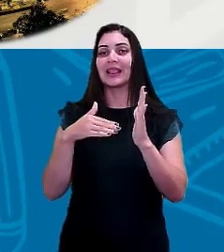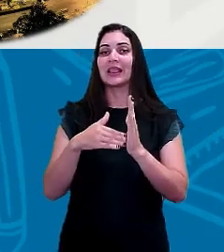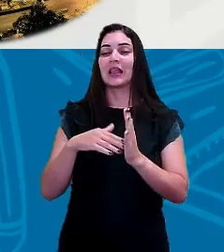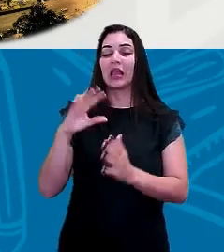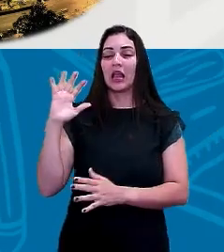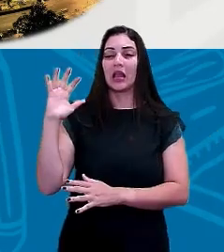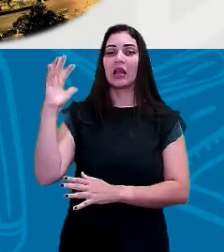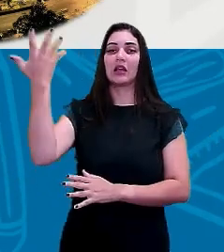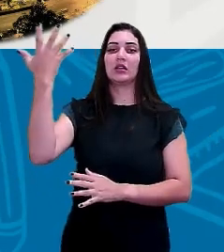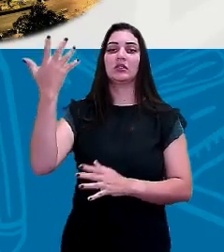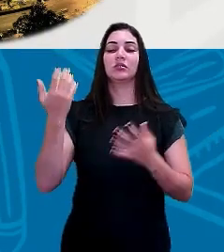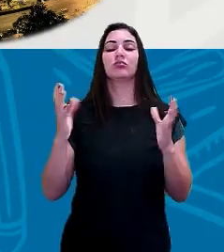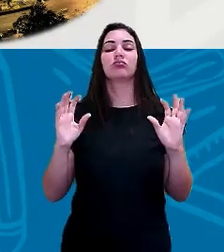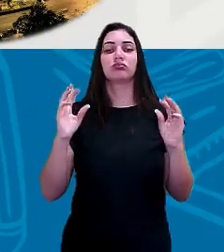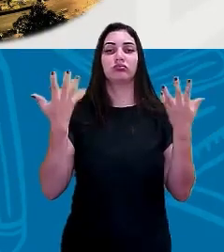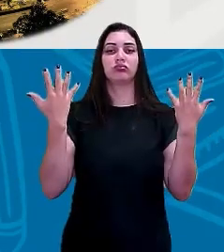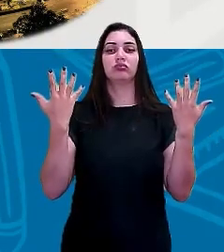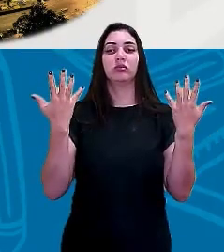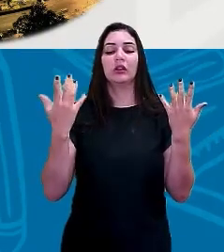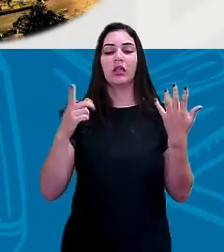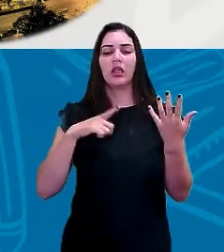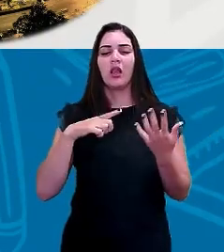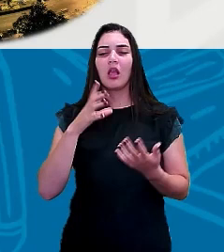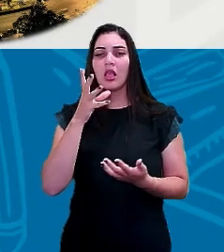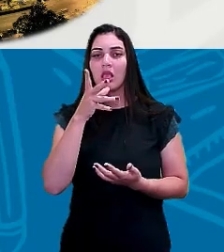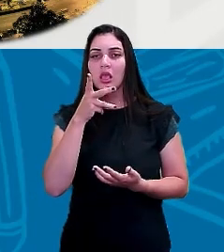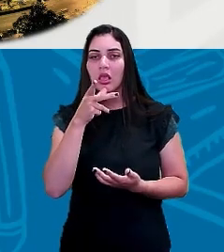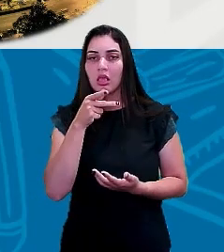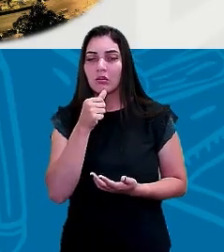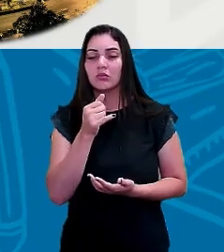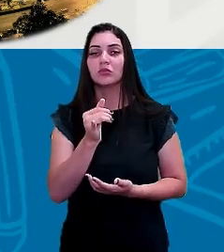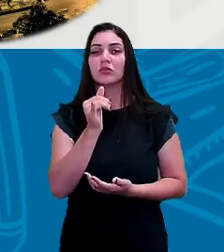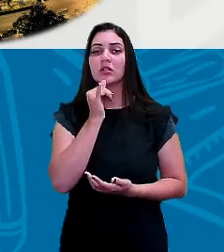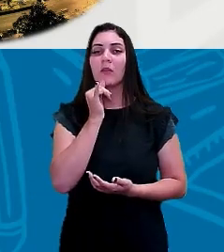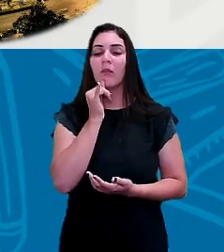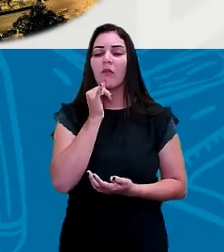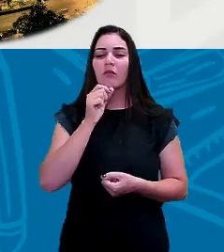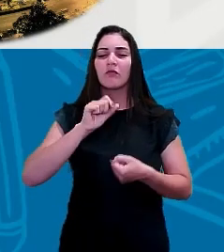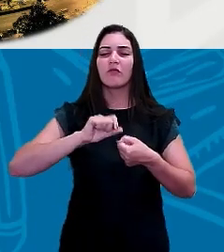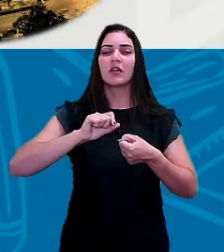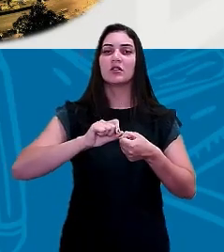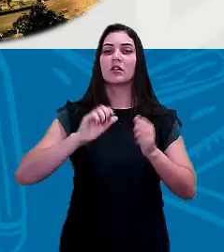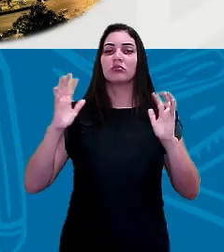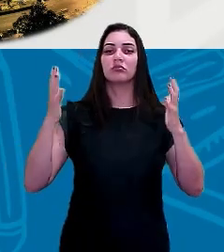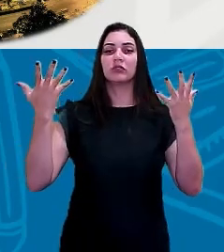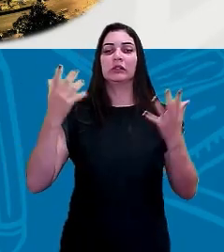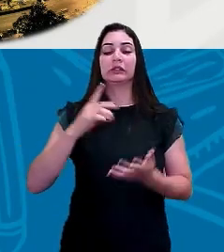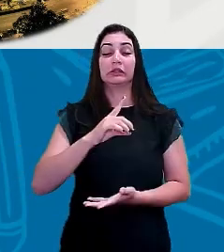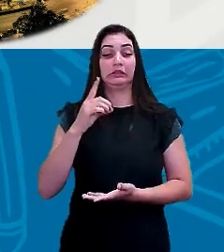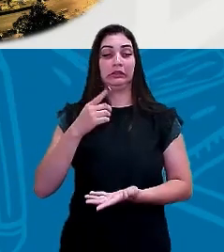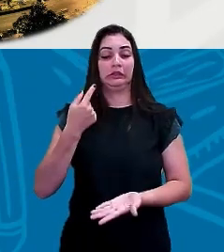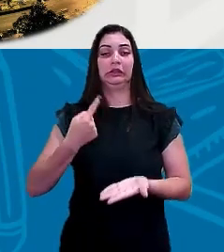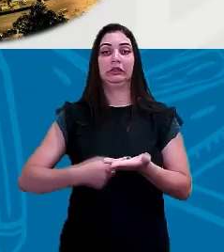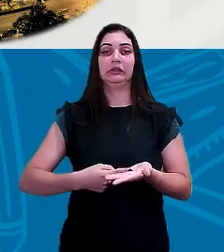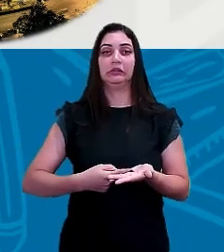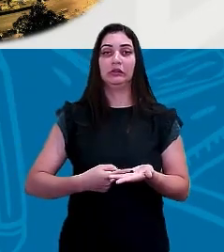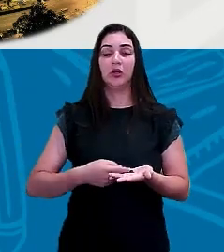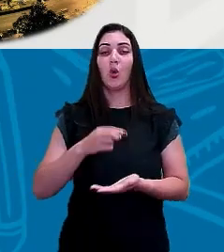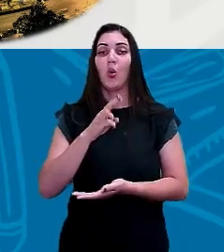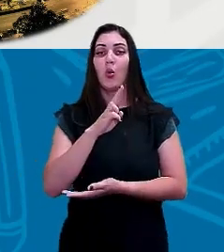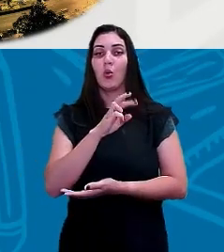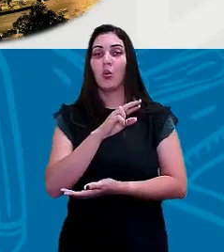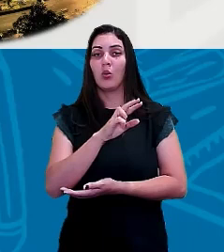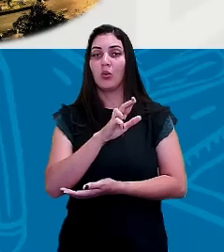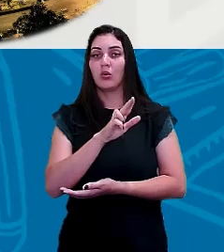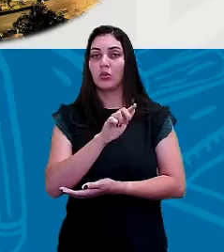algo bem demorado. Porém, aquela questão, né? Vamos realizar o evento em tal dia. Então, o Uruguai teve que correr